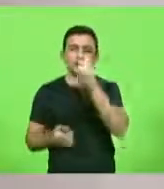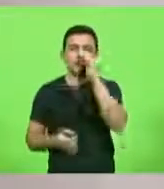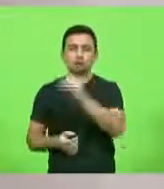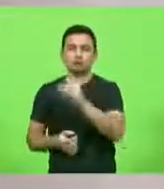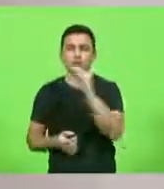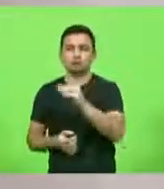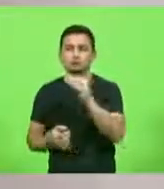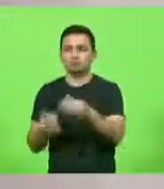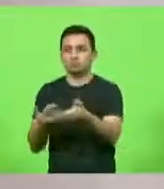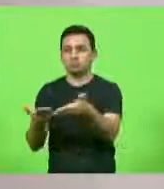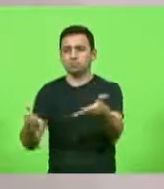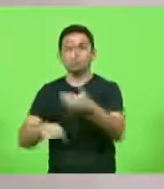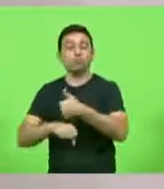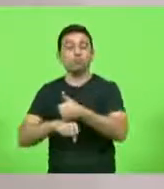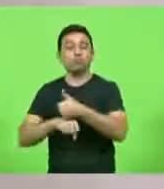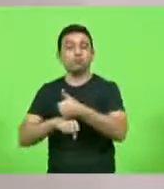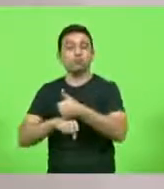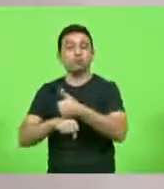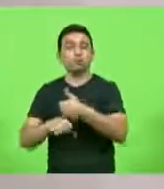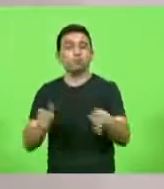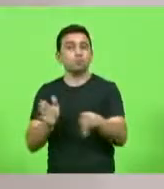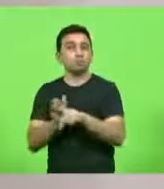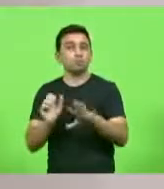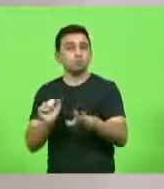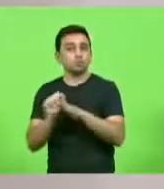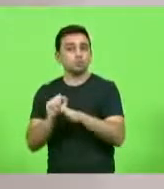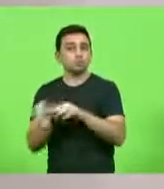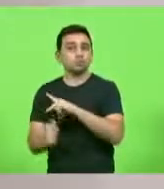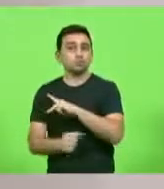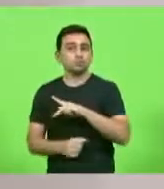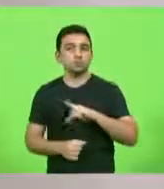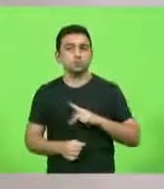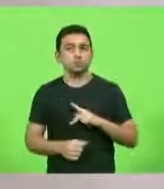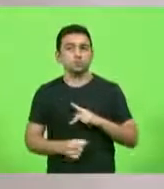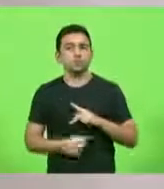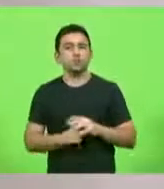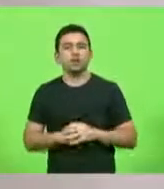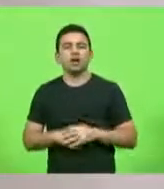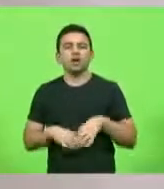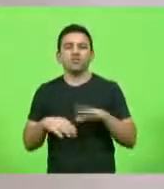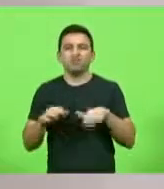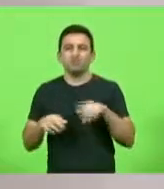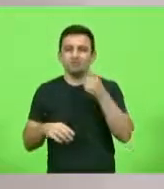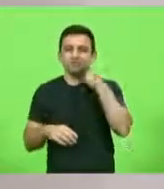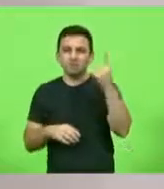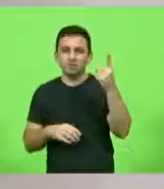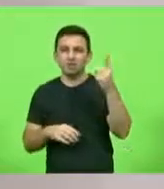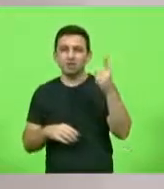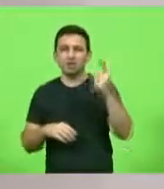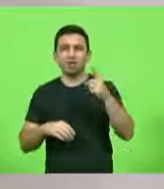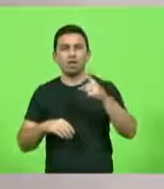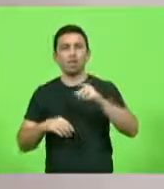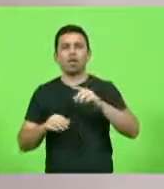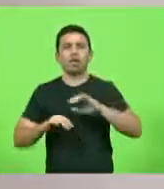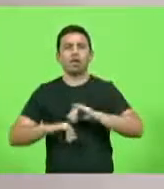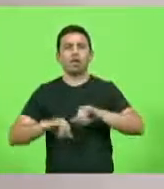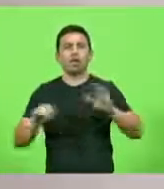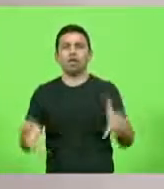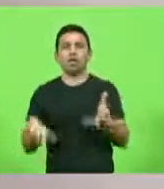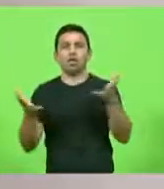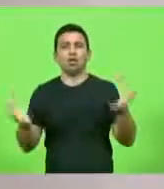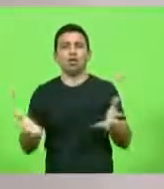menosprezar o profissional da segurança pública e, muitas vezes, como está aí, idolatrar